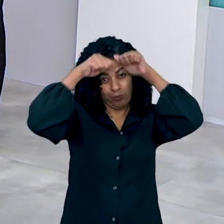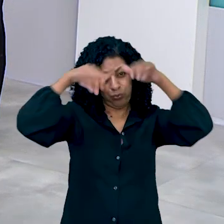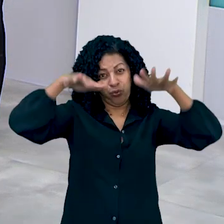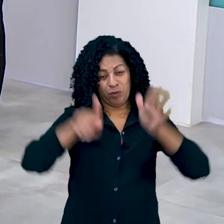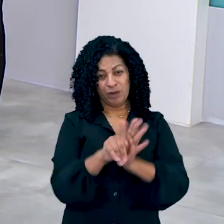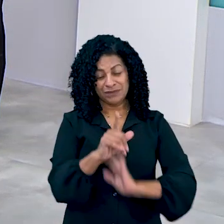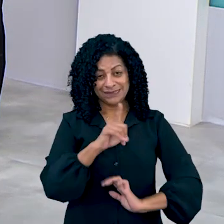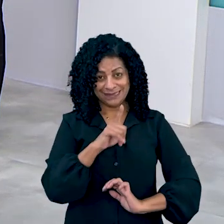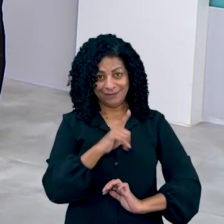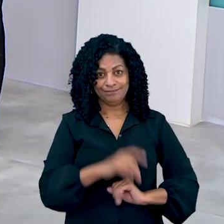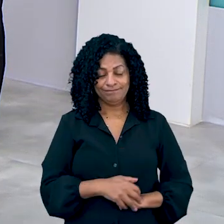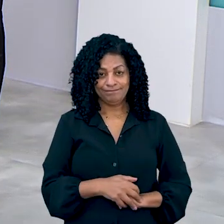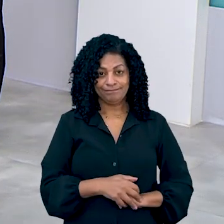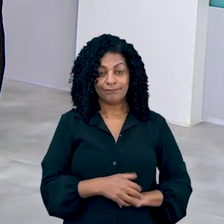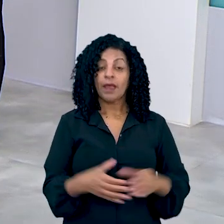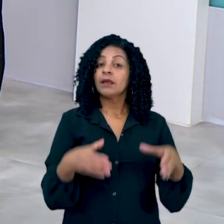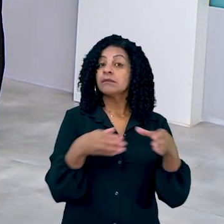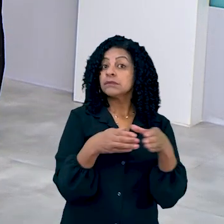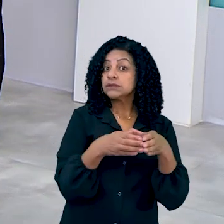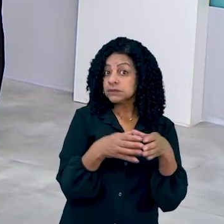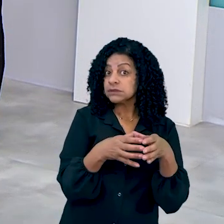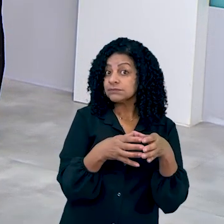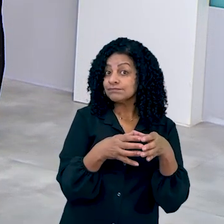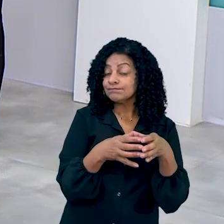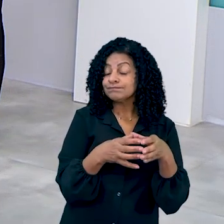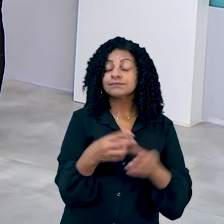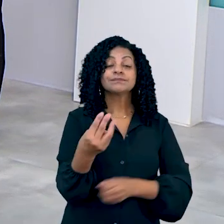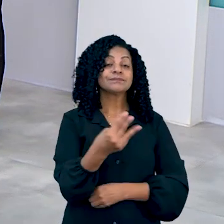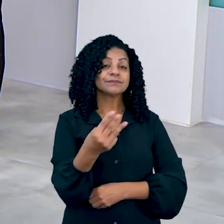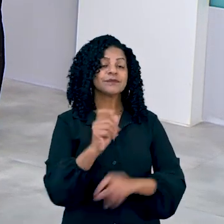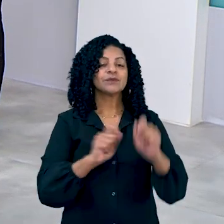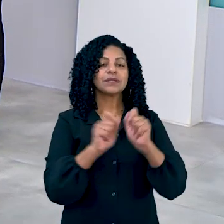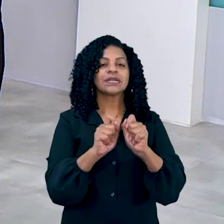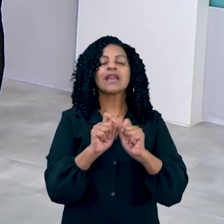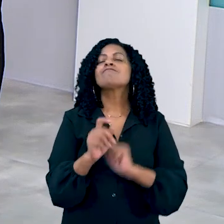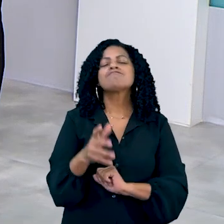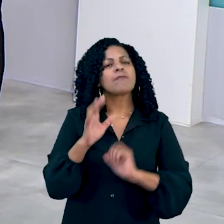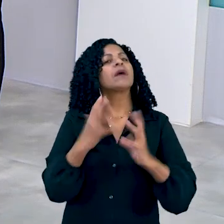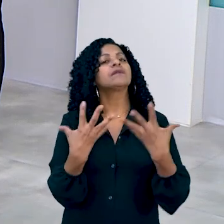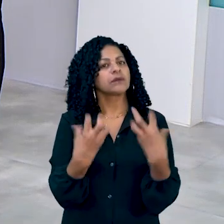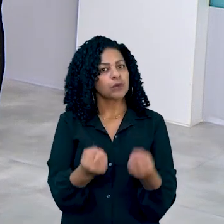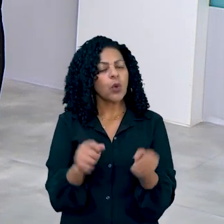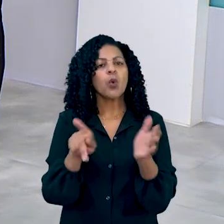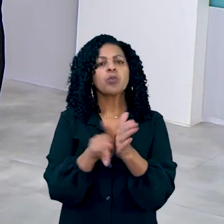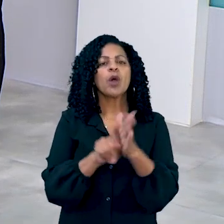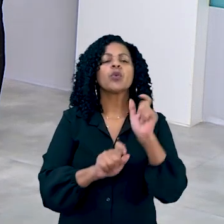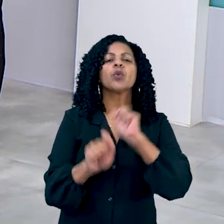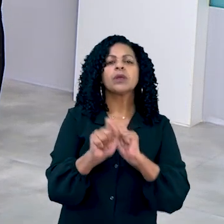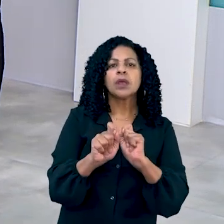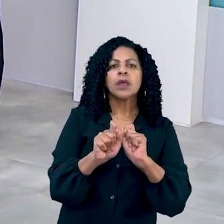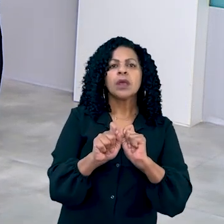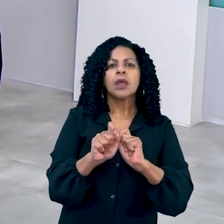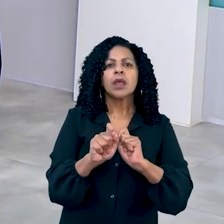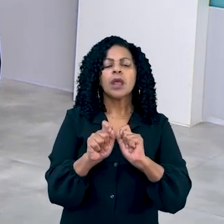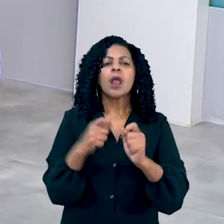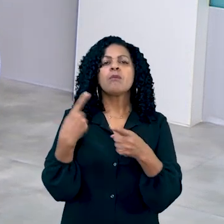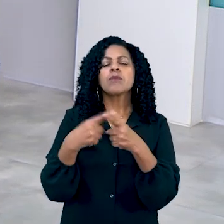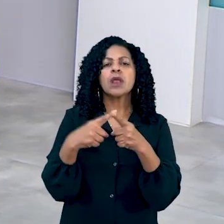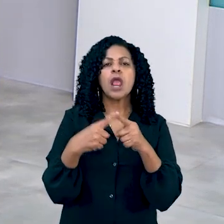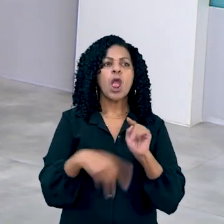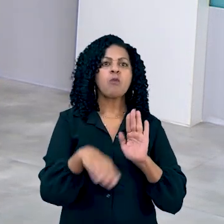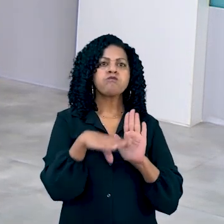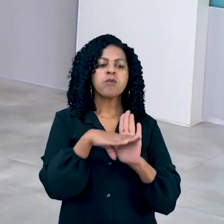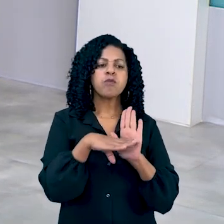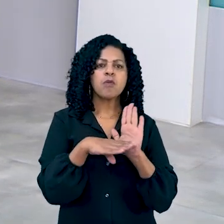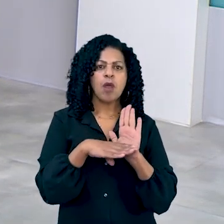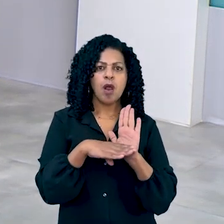espectro autista. A decisão da 3ª turma levou em conta fundamentos da Constituição e tratados internacionais, além